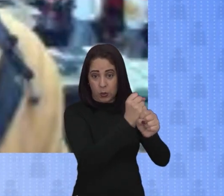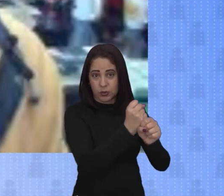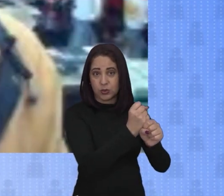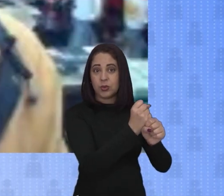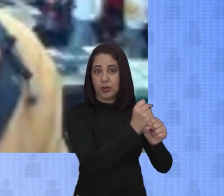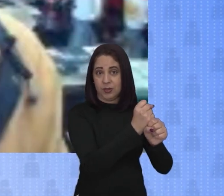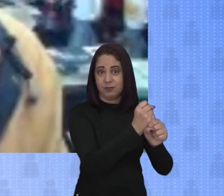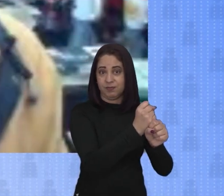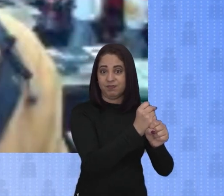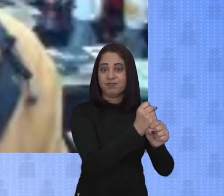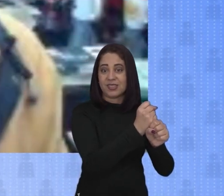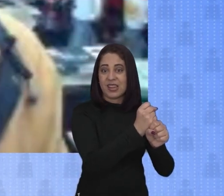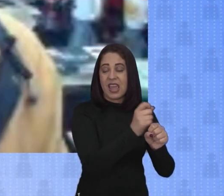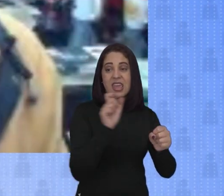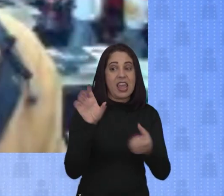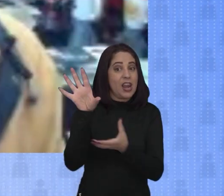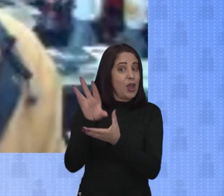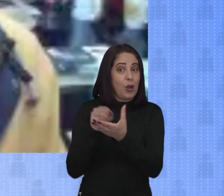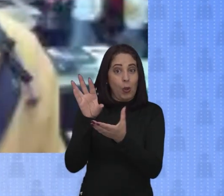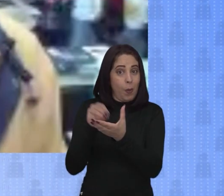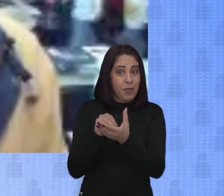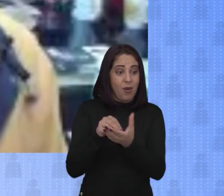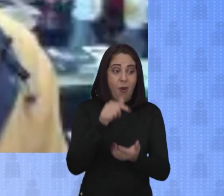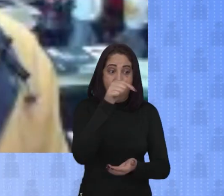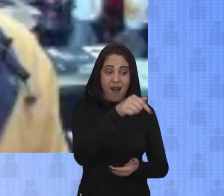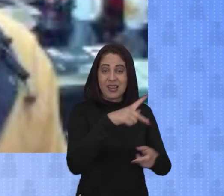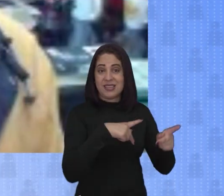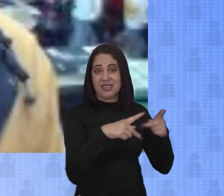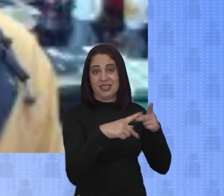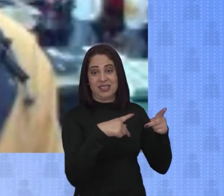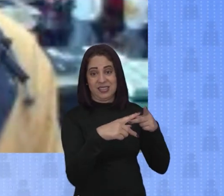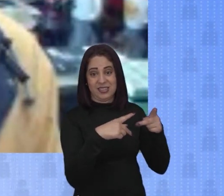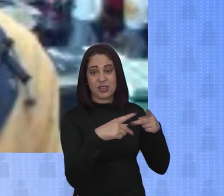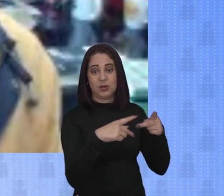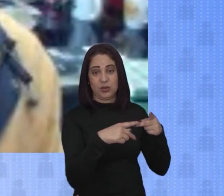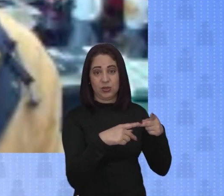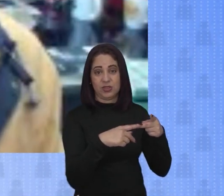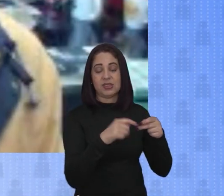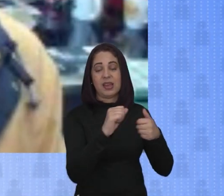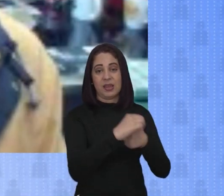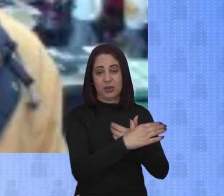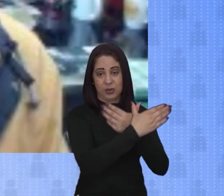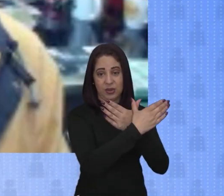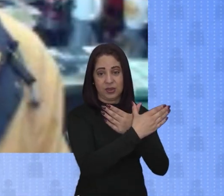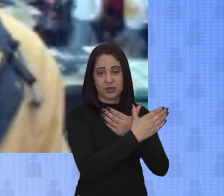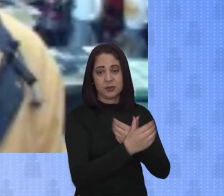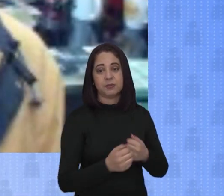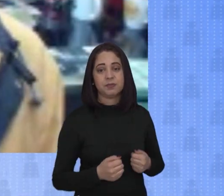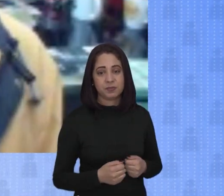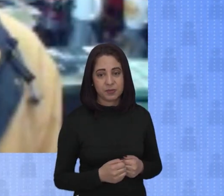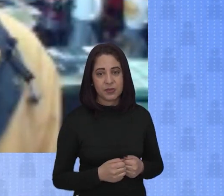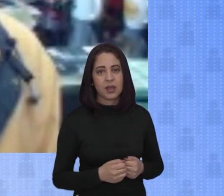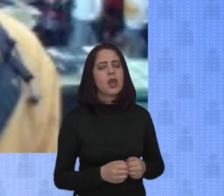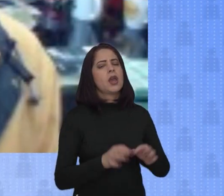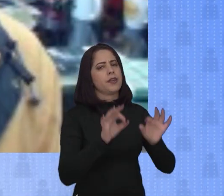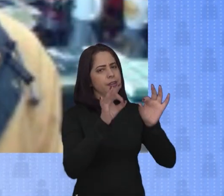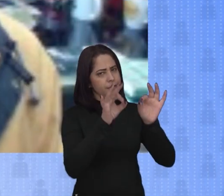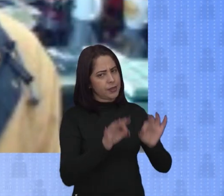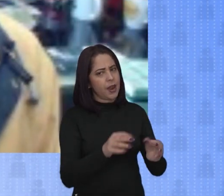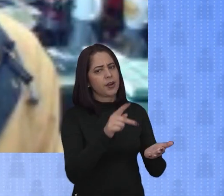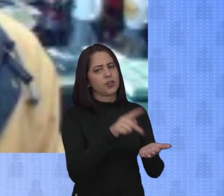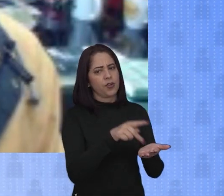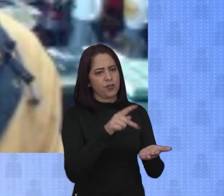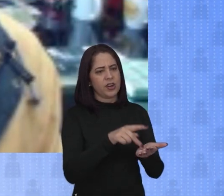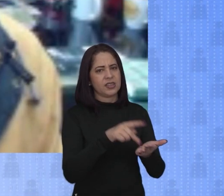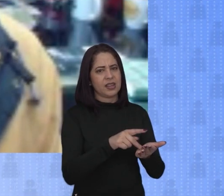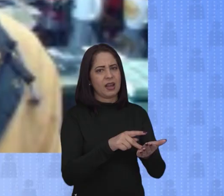uma cópia do MIT em São José dos Campos, que é o nosso ITA. É hoje, certamente,